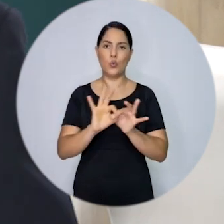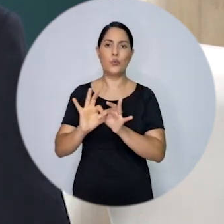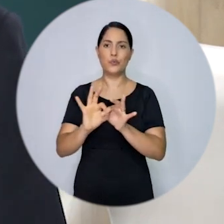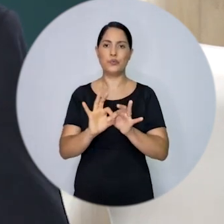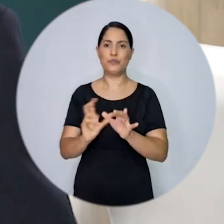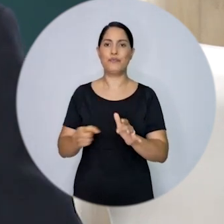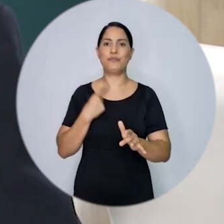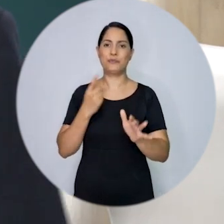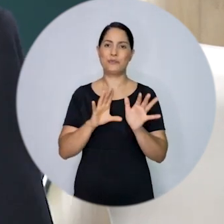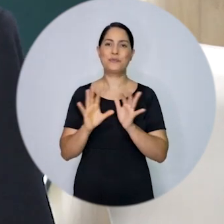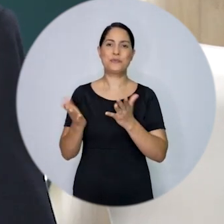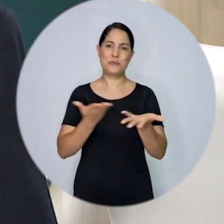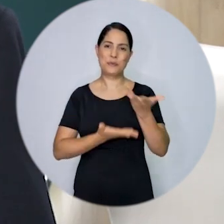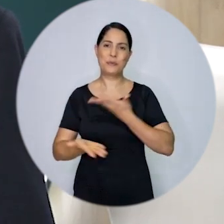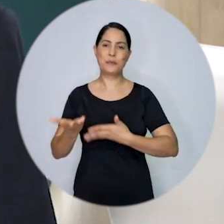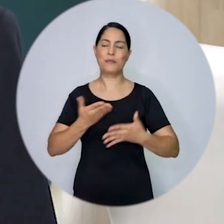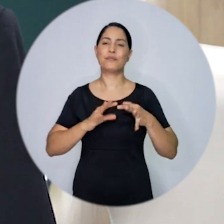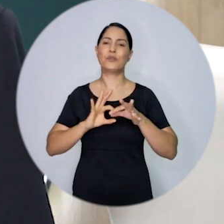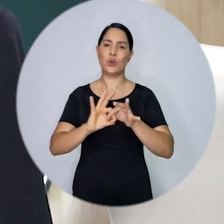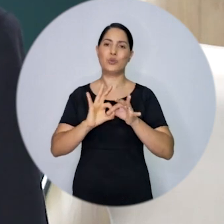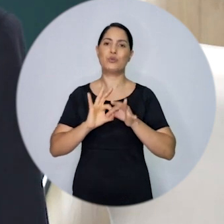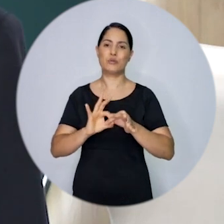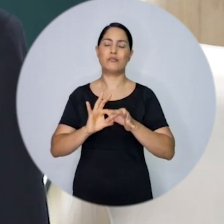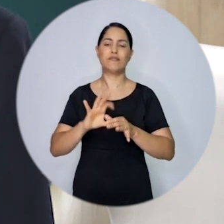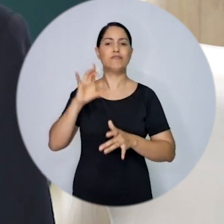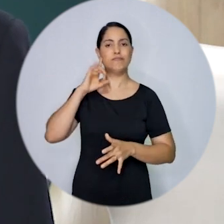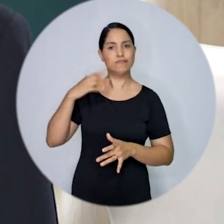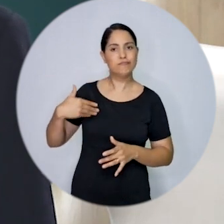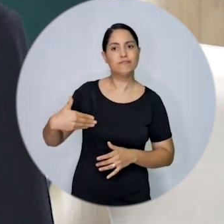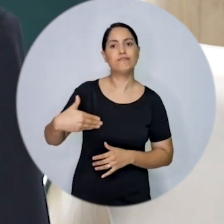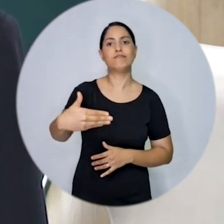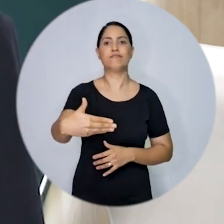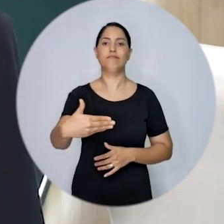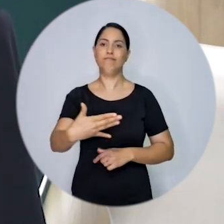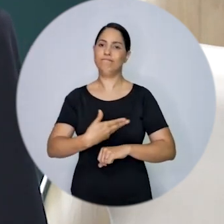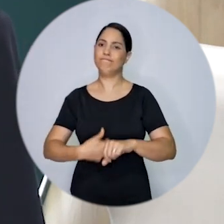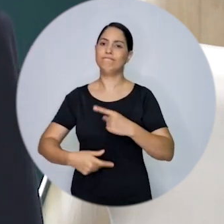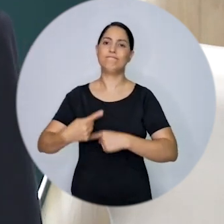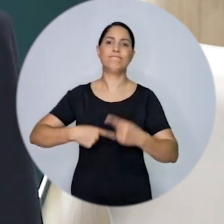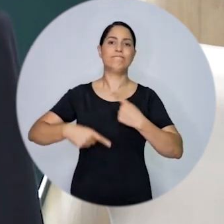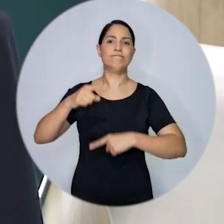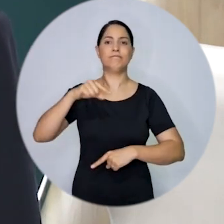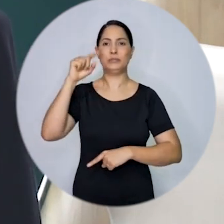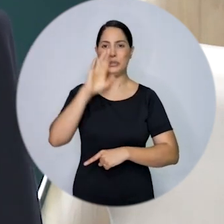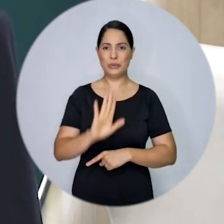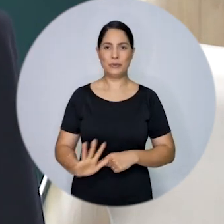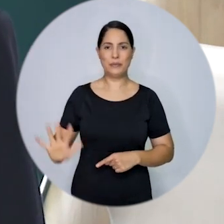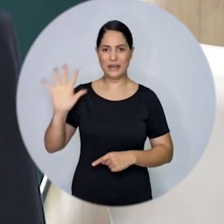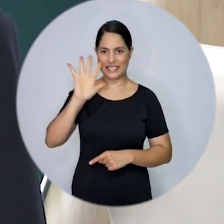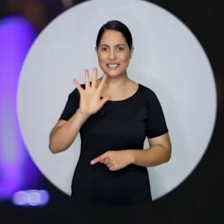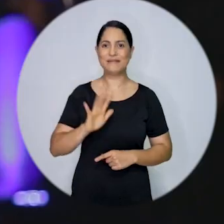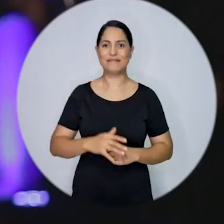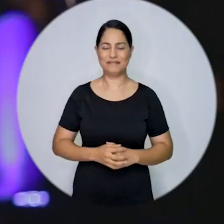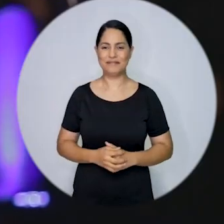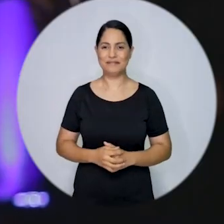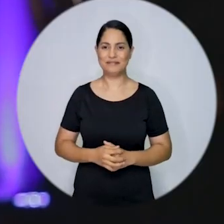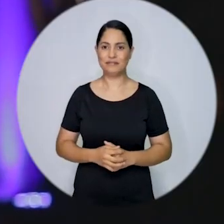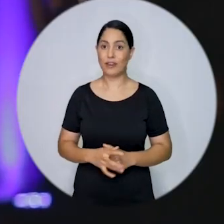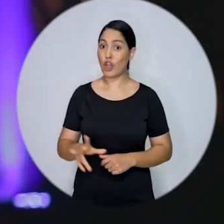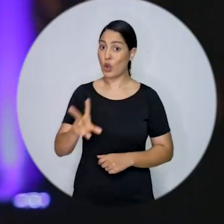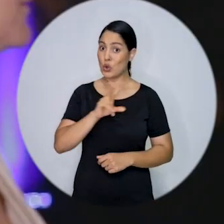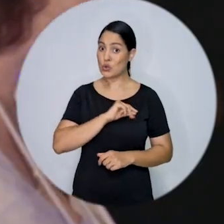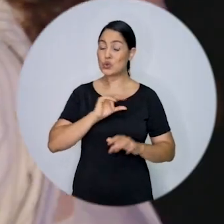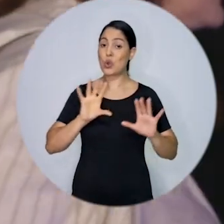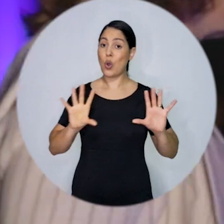advocacia, reagindo todos juntos para que nós possamos trazer dias muito mais candentes a todos os advogados e advogadas do país. A conferência